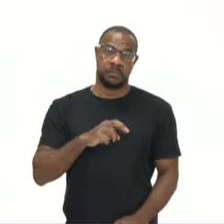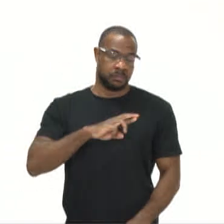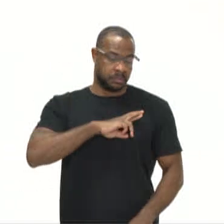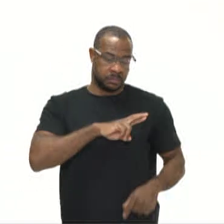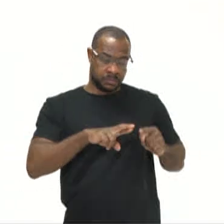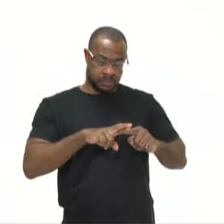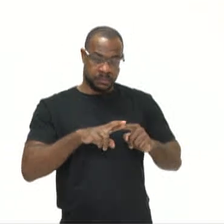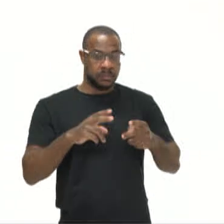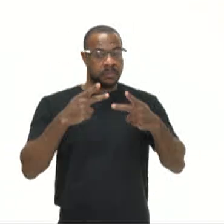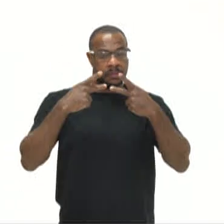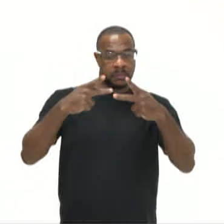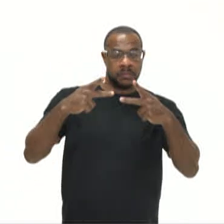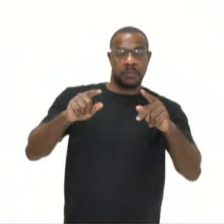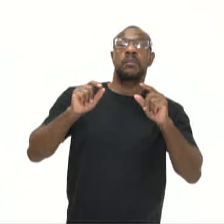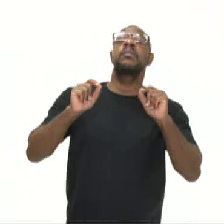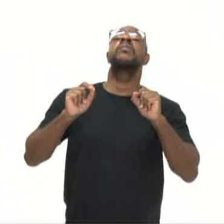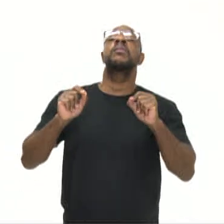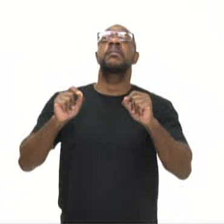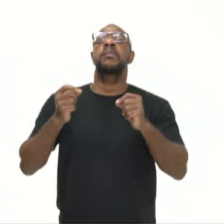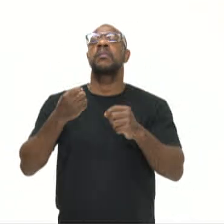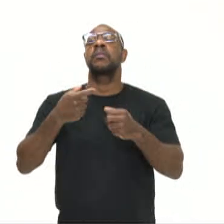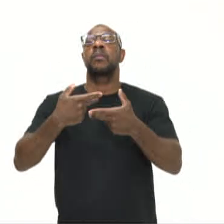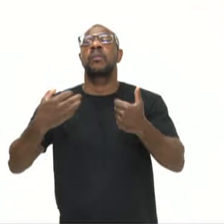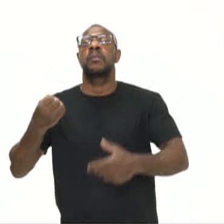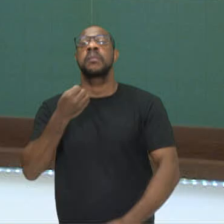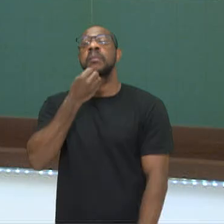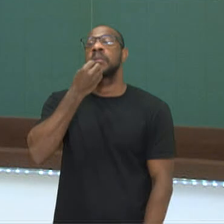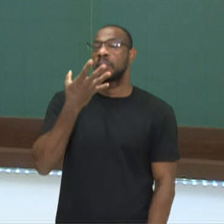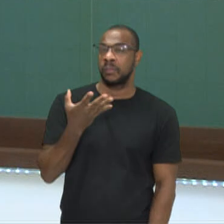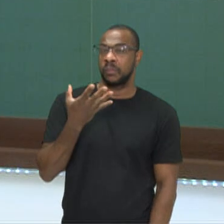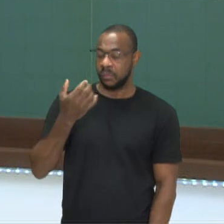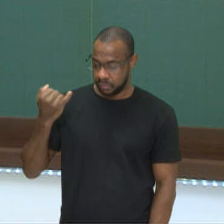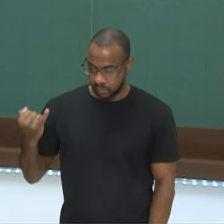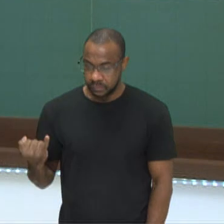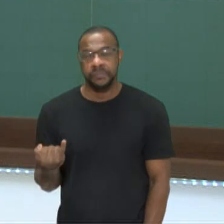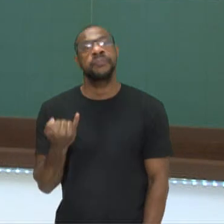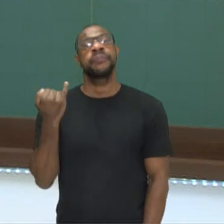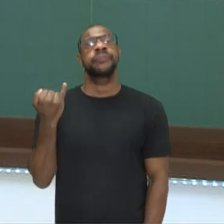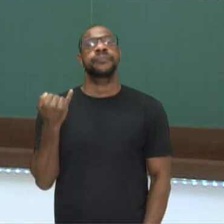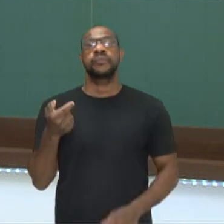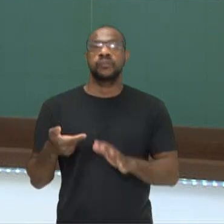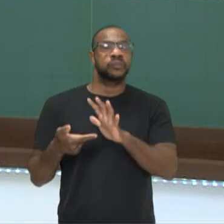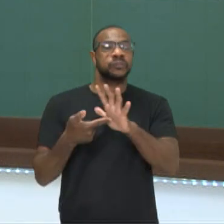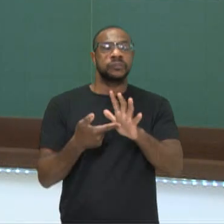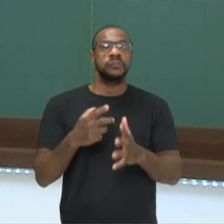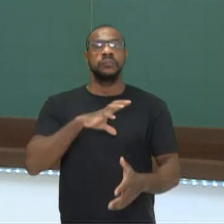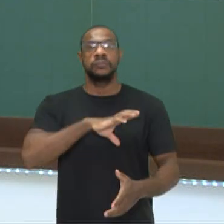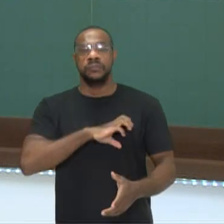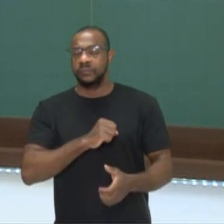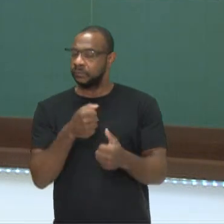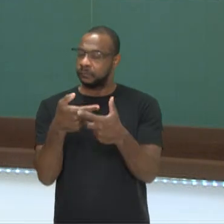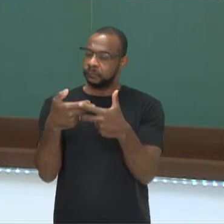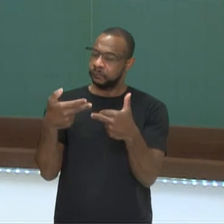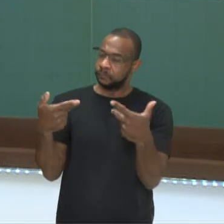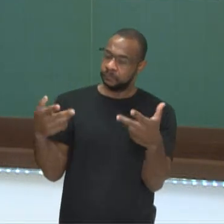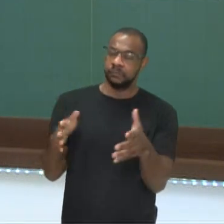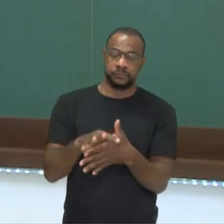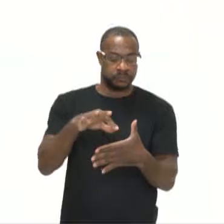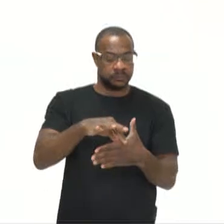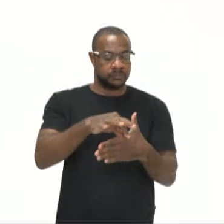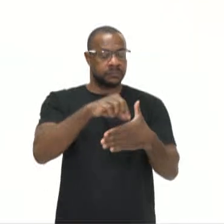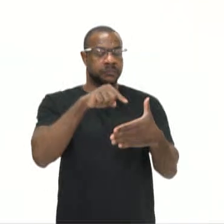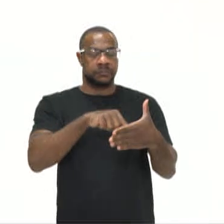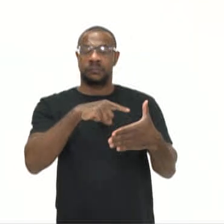função dentro da estrutura hierárquica, ou seja, o líder tem a sua função dentro da religião, Os líderes também possuem a responsabilidade